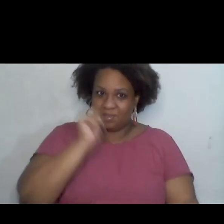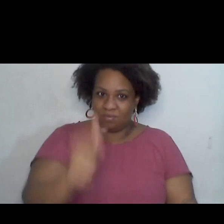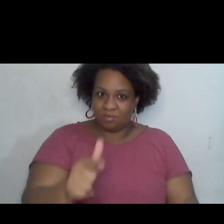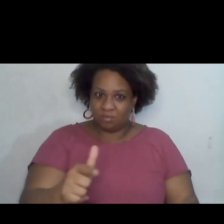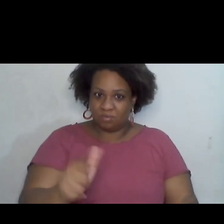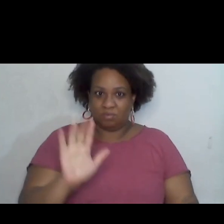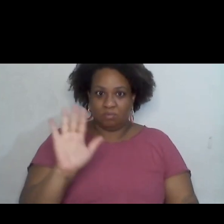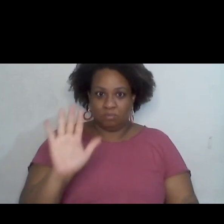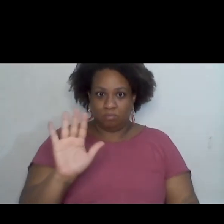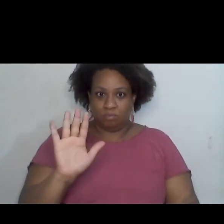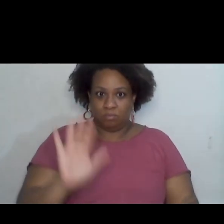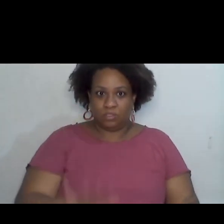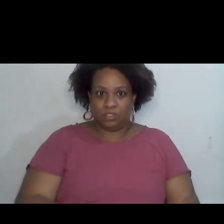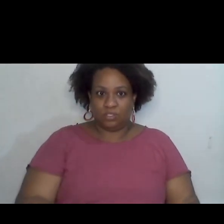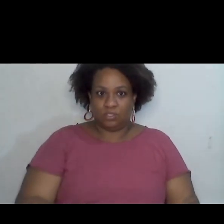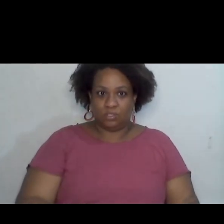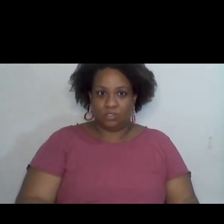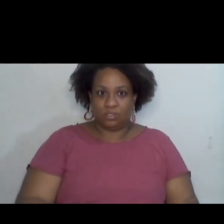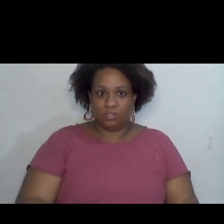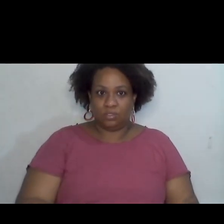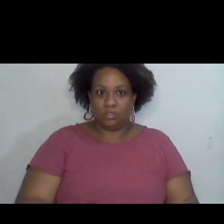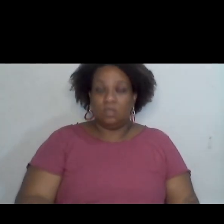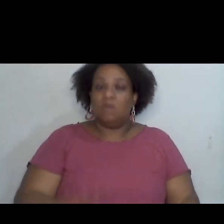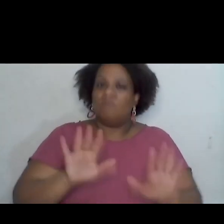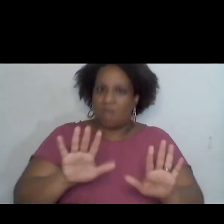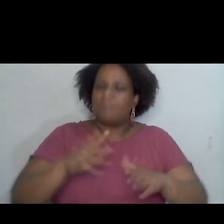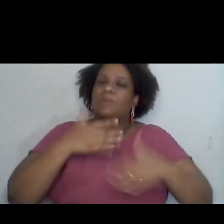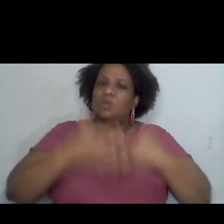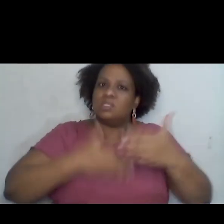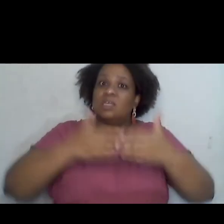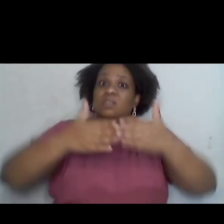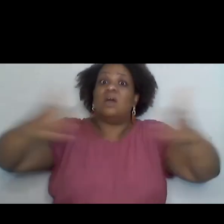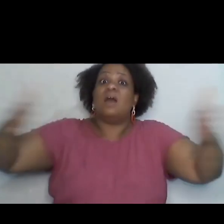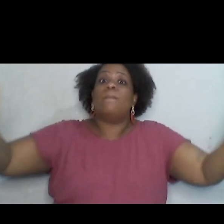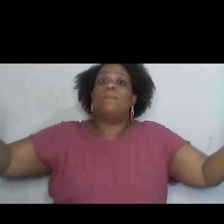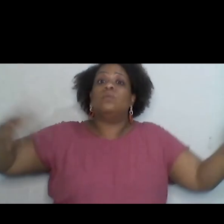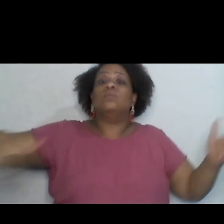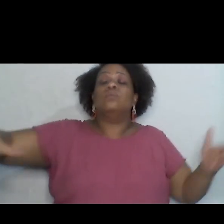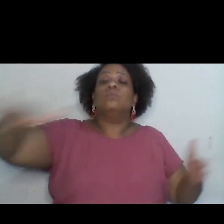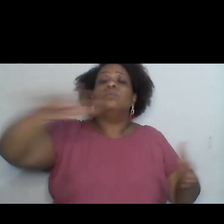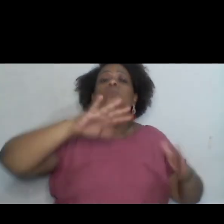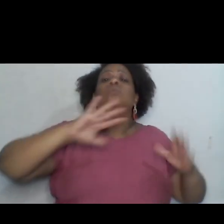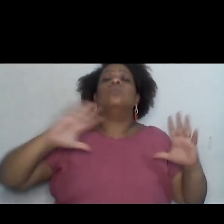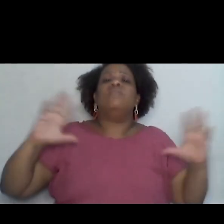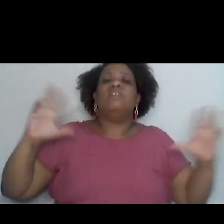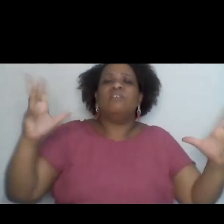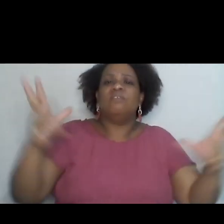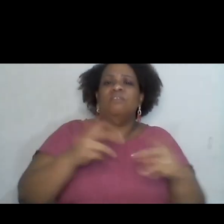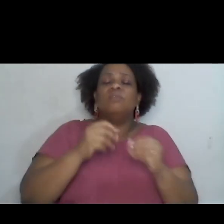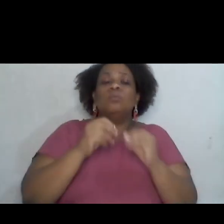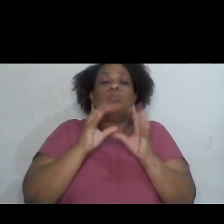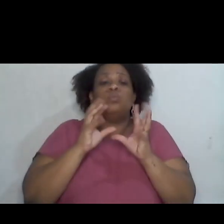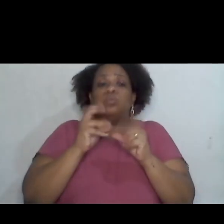nós faremos esse processo para que seja o mais amplo possível e que todo mundo, todas as organizações possam